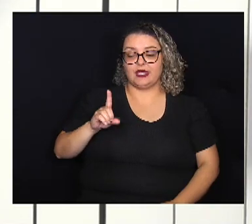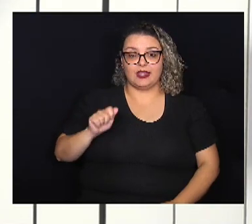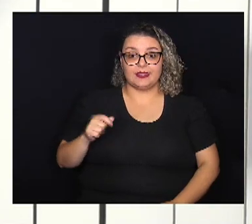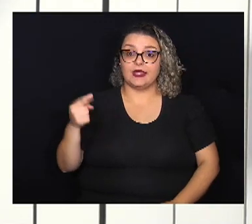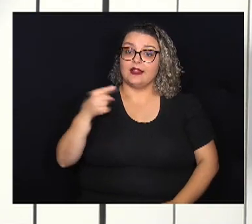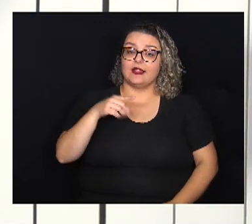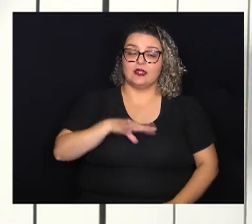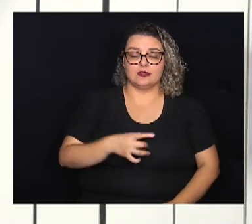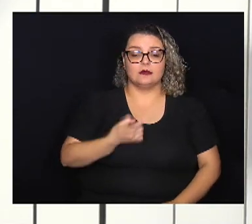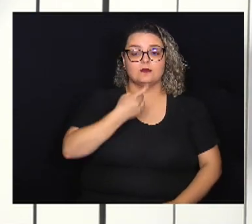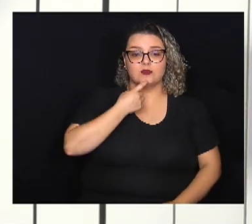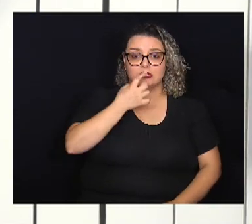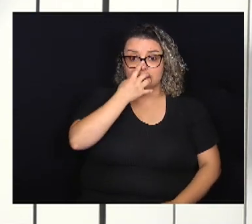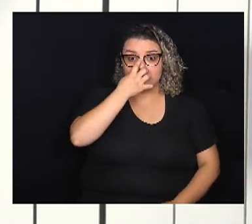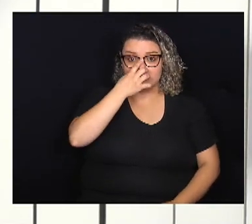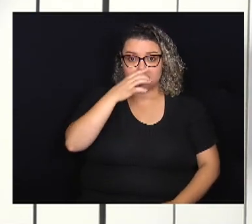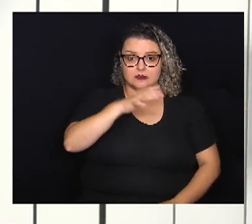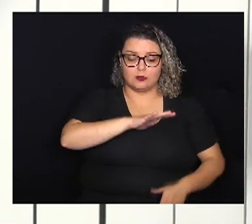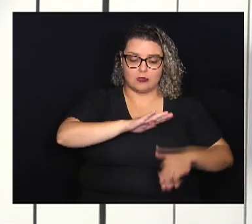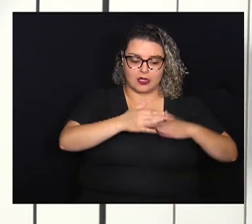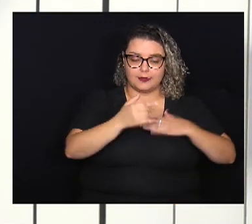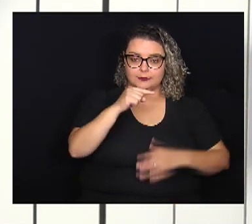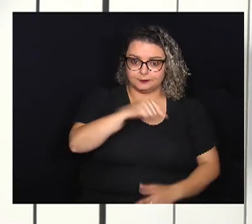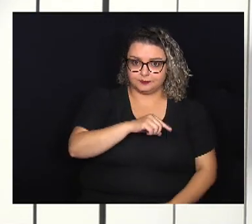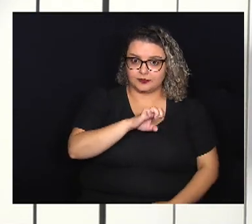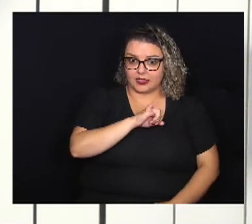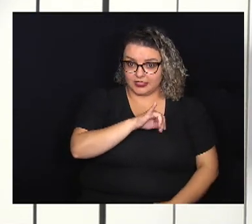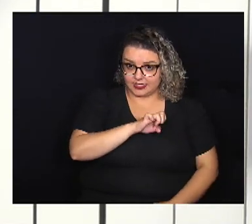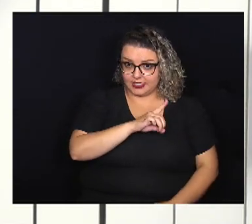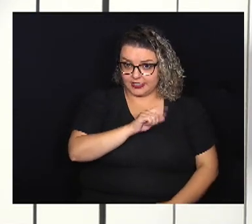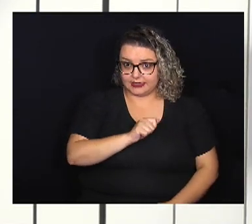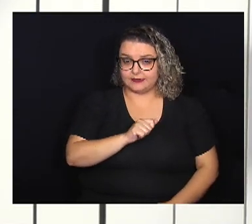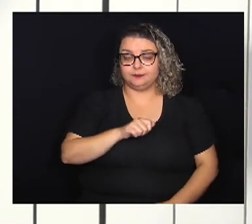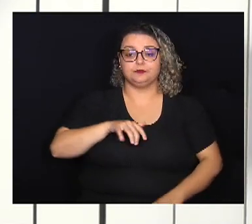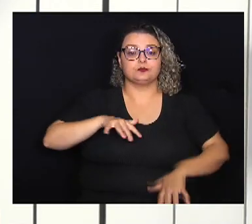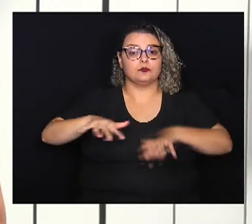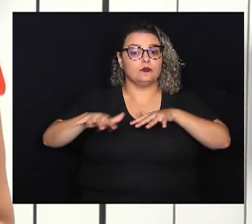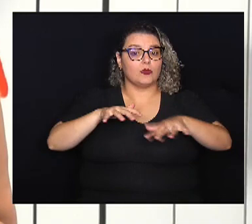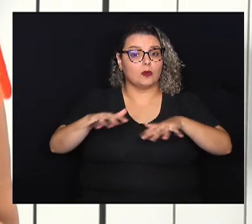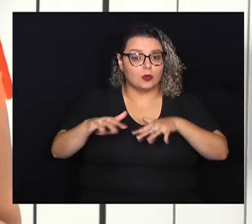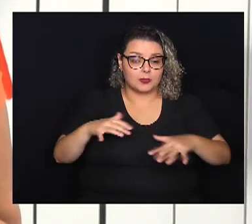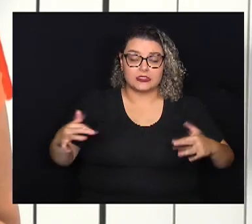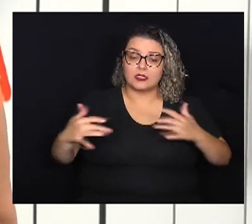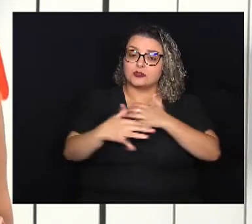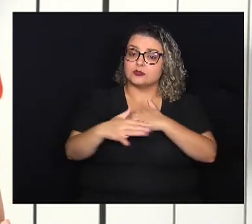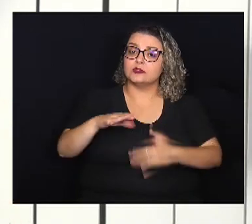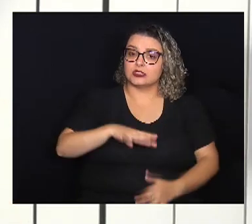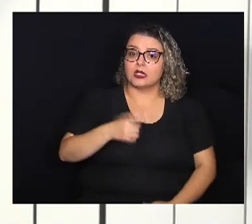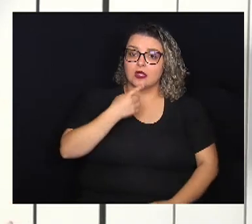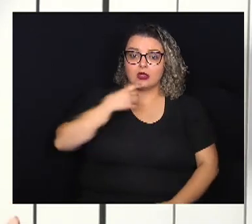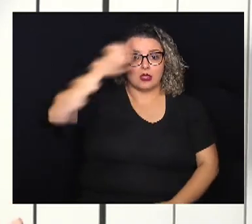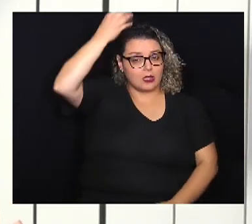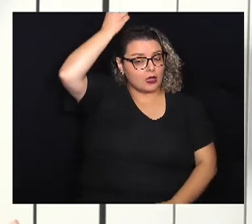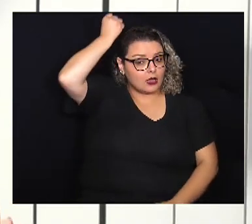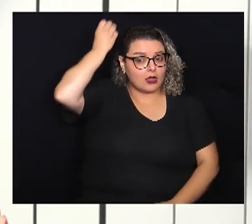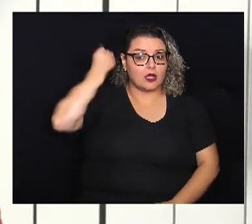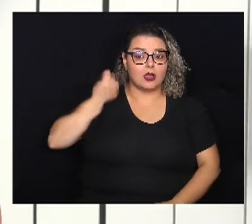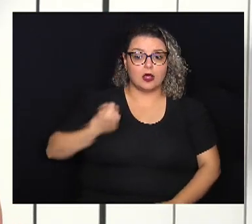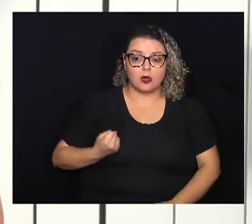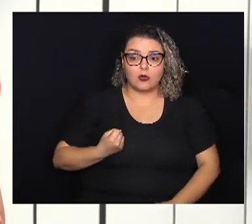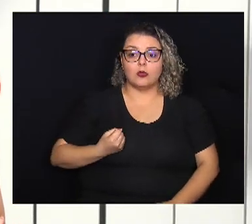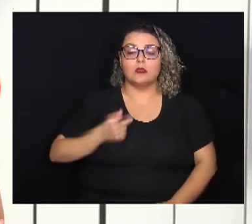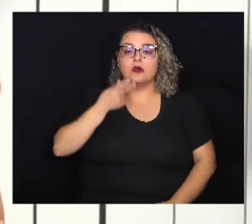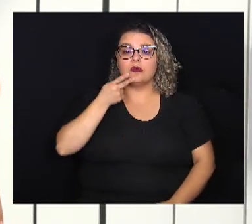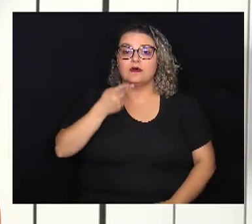em uma das atividades da segunda semana de mobilidade urbana aqui da nossa cidade. A Rúbia de Oliveira está lá e vai falar